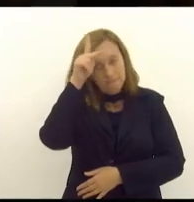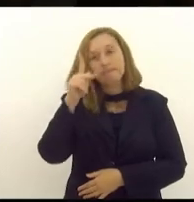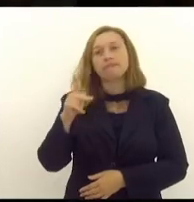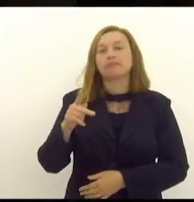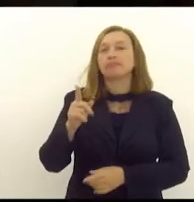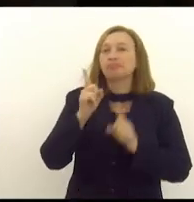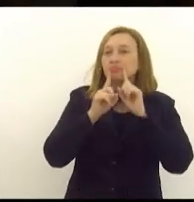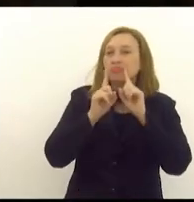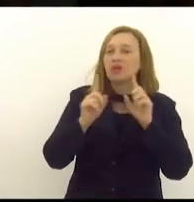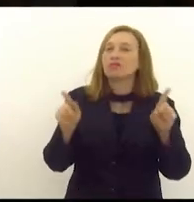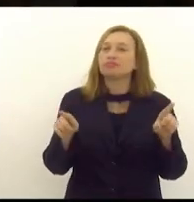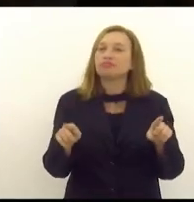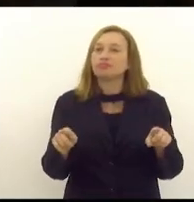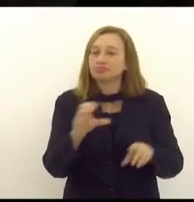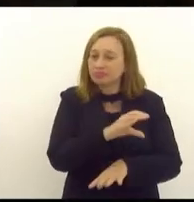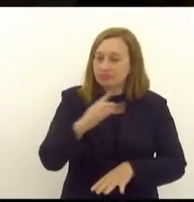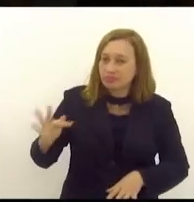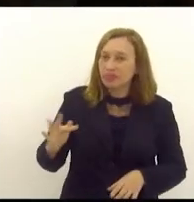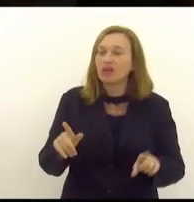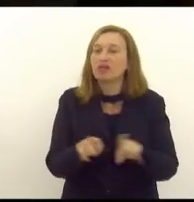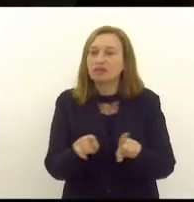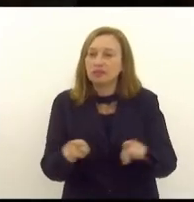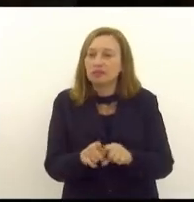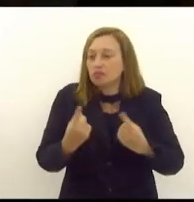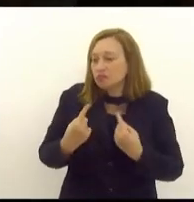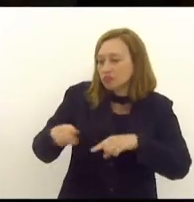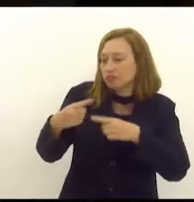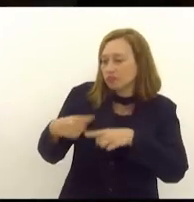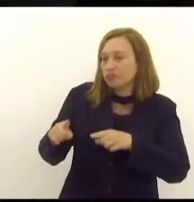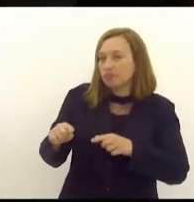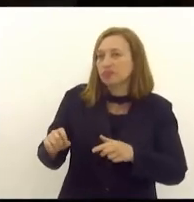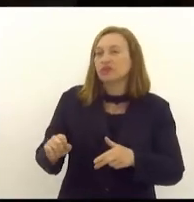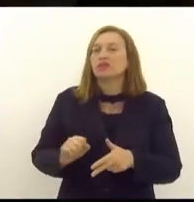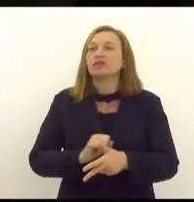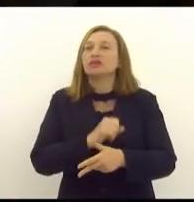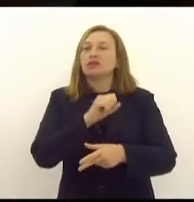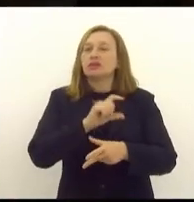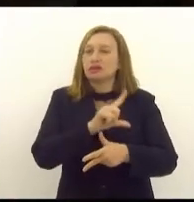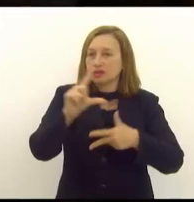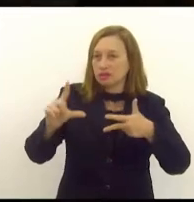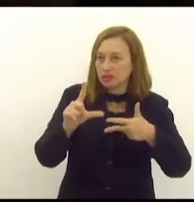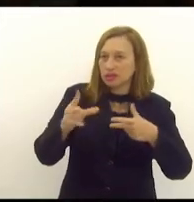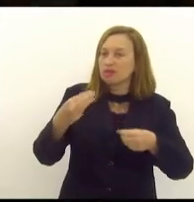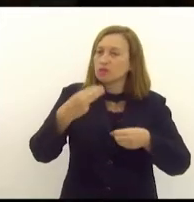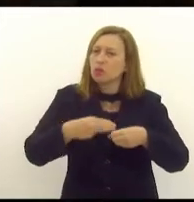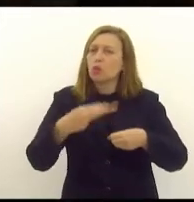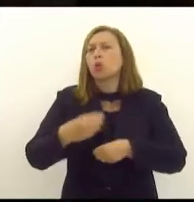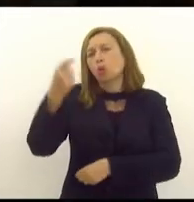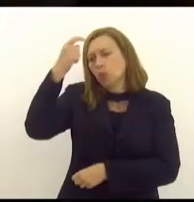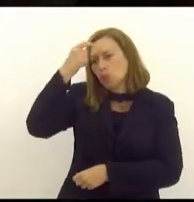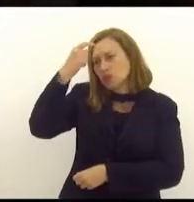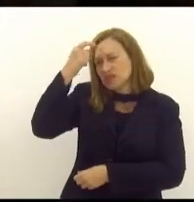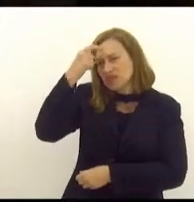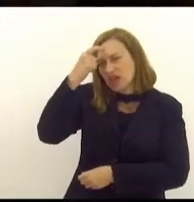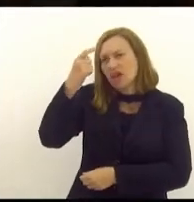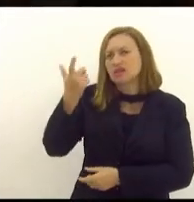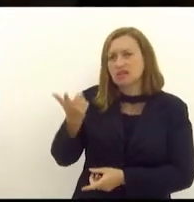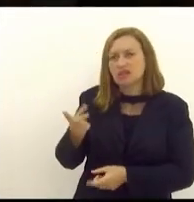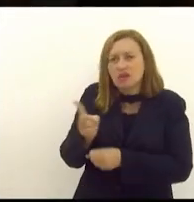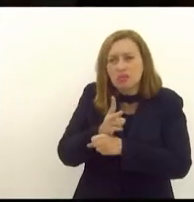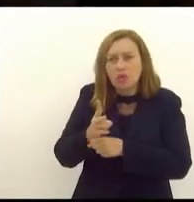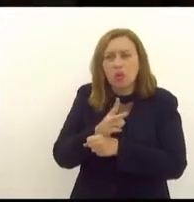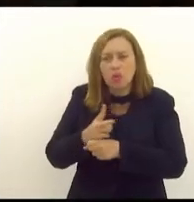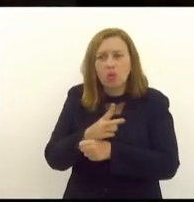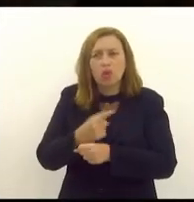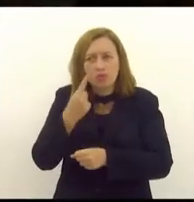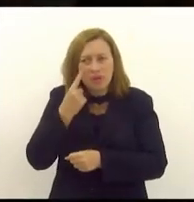e também né provocar o legislativo Municipal para que tome ciência e busca os pais para ver se